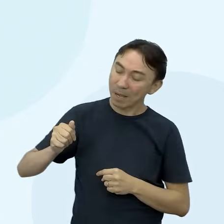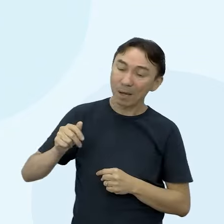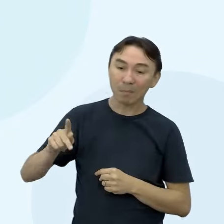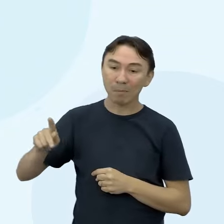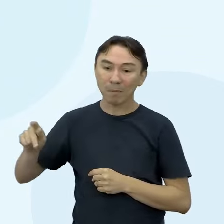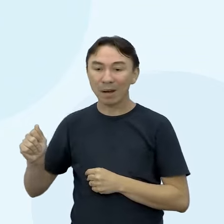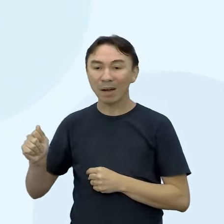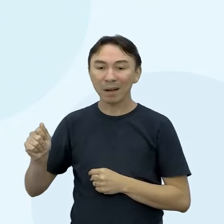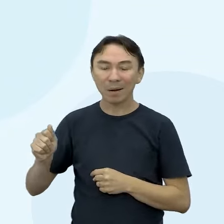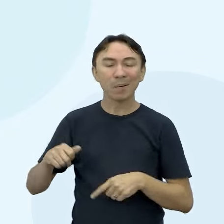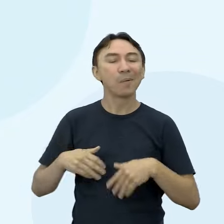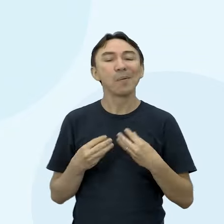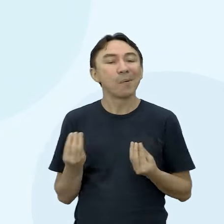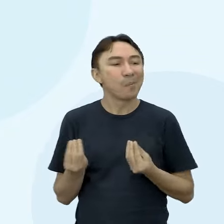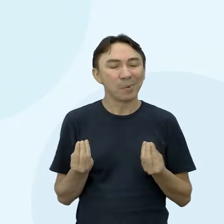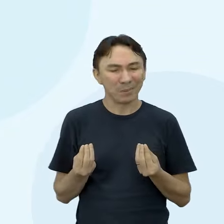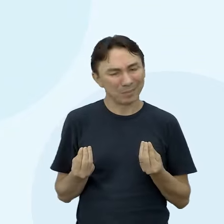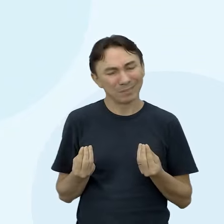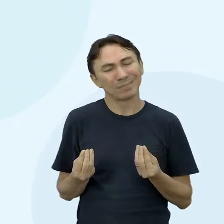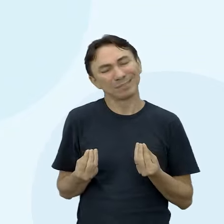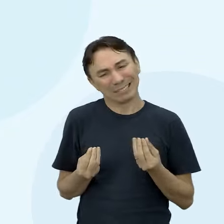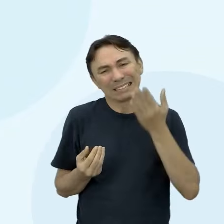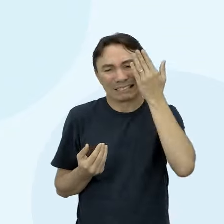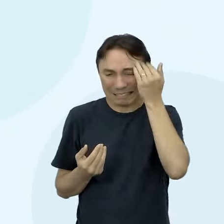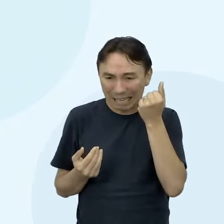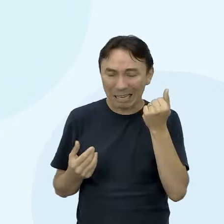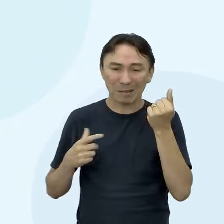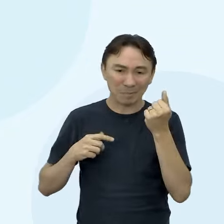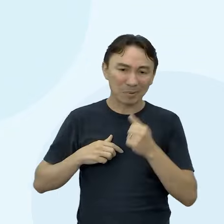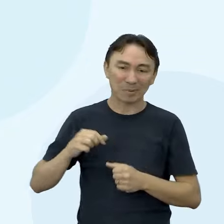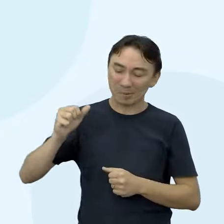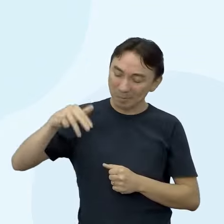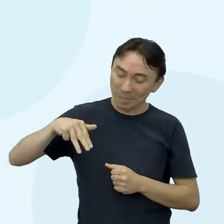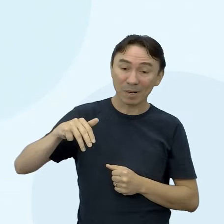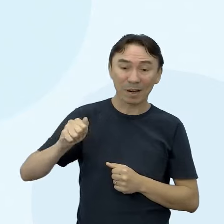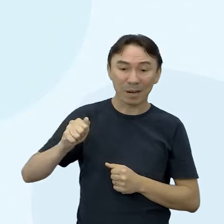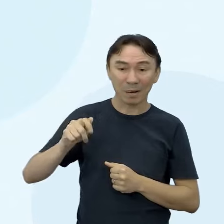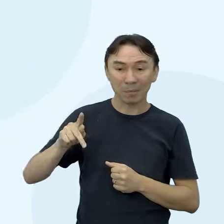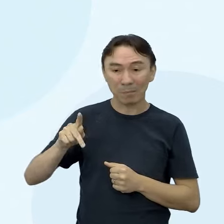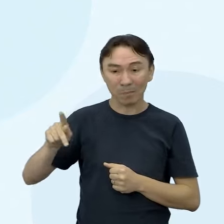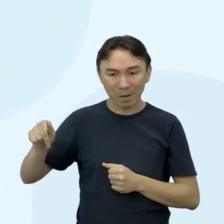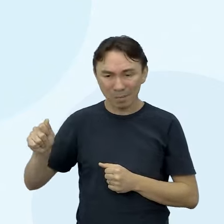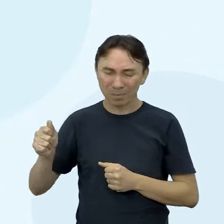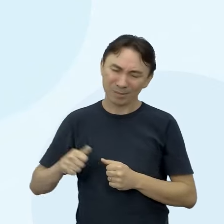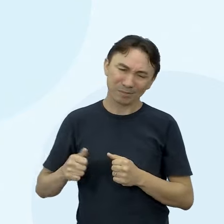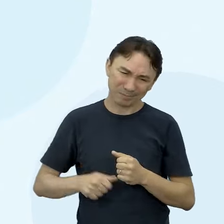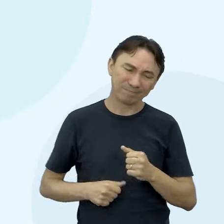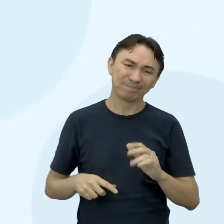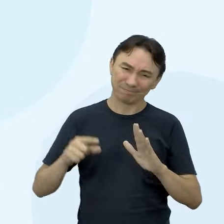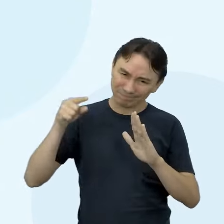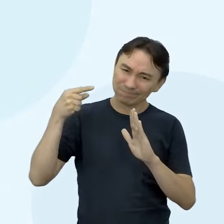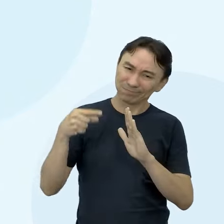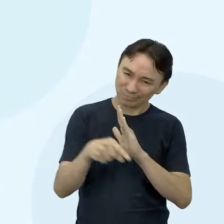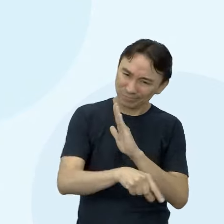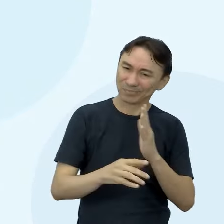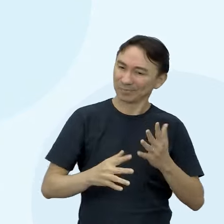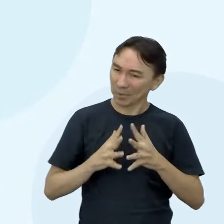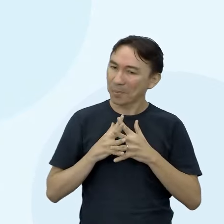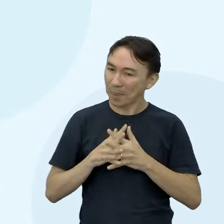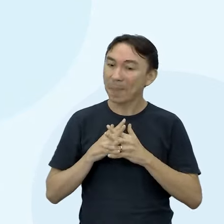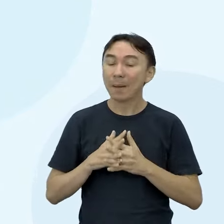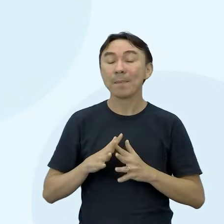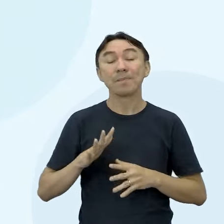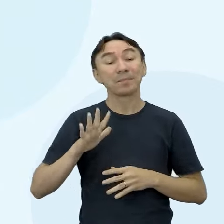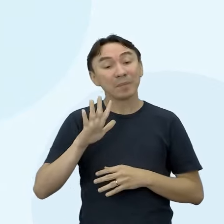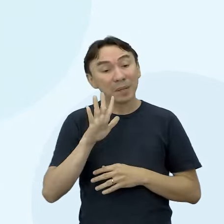que o mapa é muito mais complexo. Ele vai além de características físicas que nem traz essa imagem. Mas